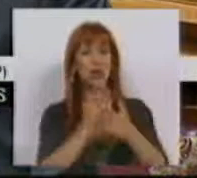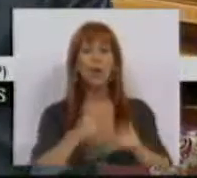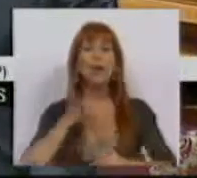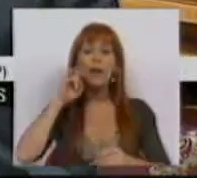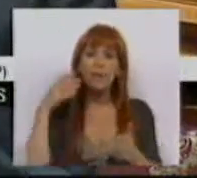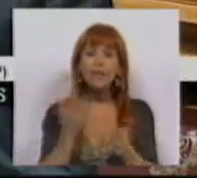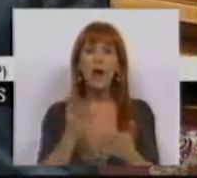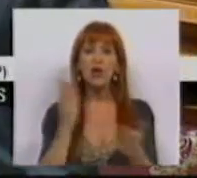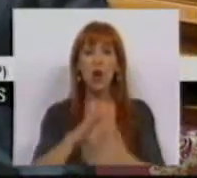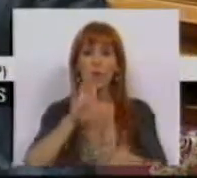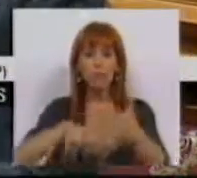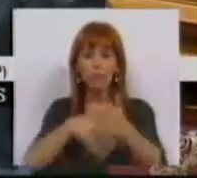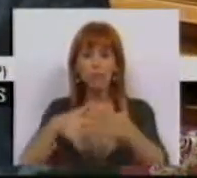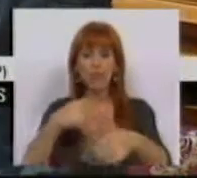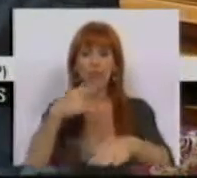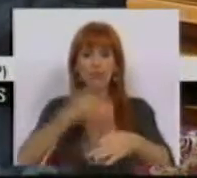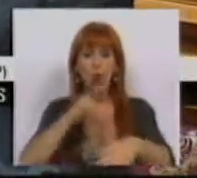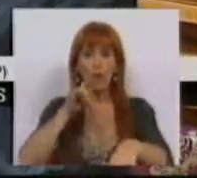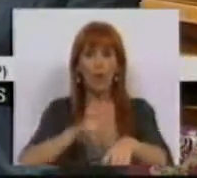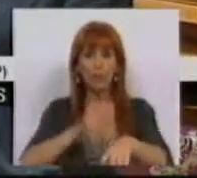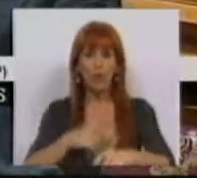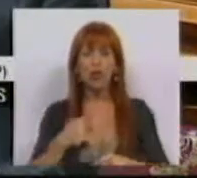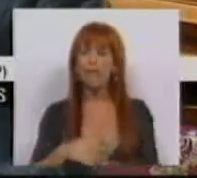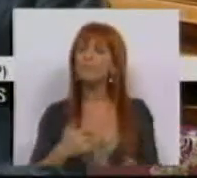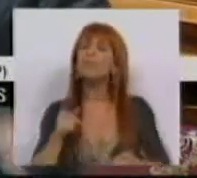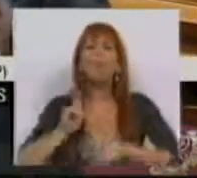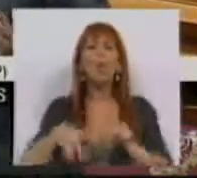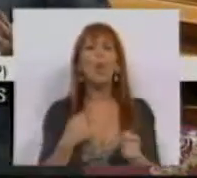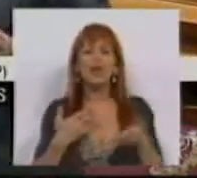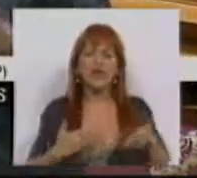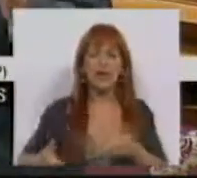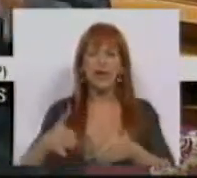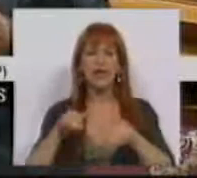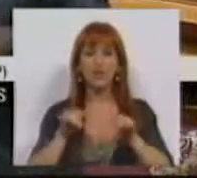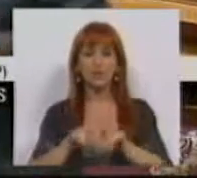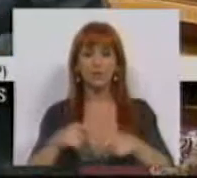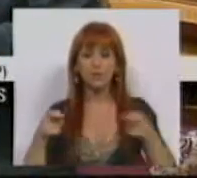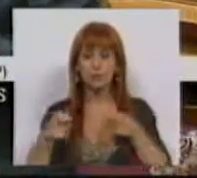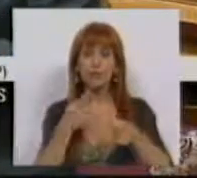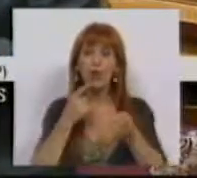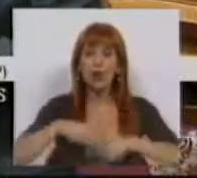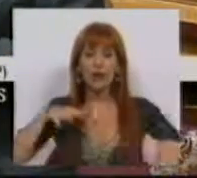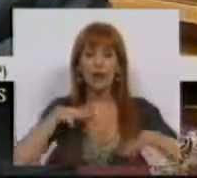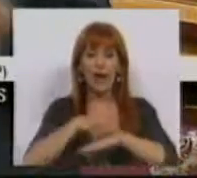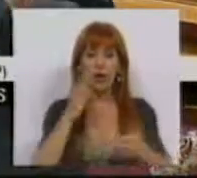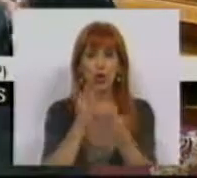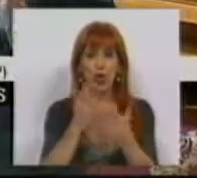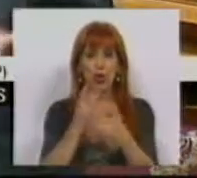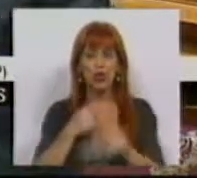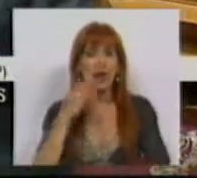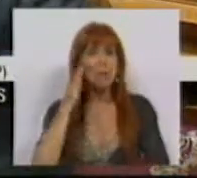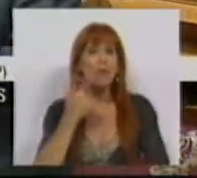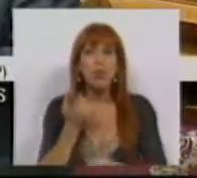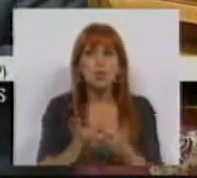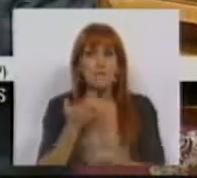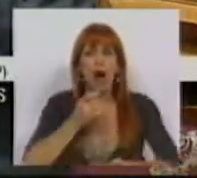uma escola a tempo inteiro. Ou seja, uma verdadeira estratégia para reorganizar a rede escolar pressupunha